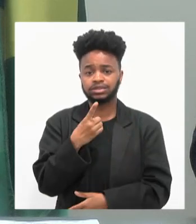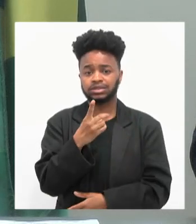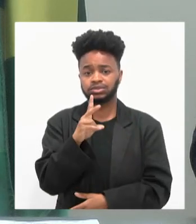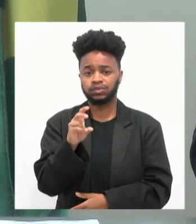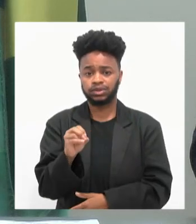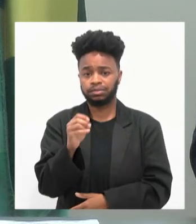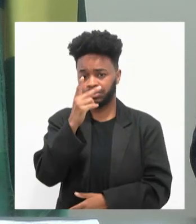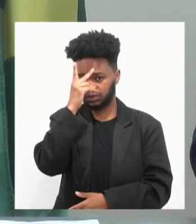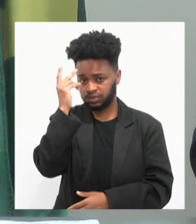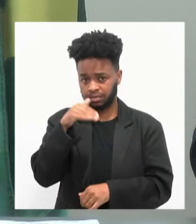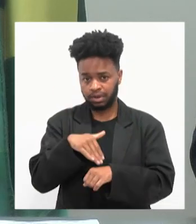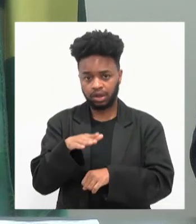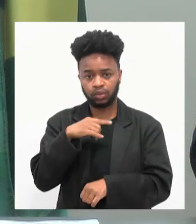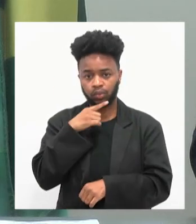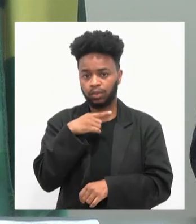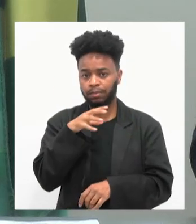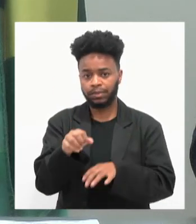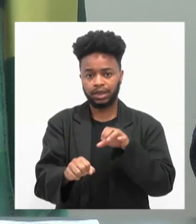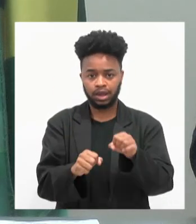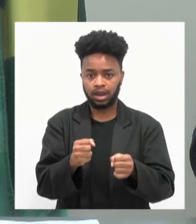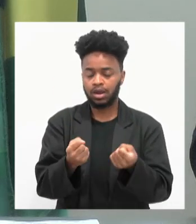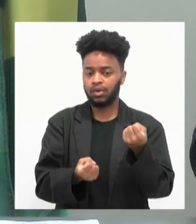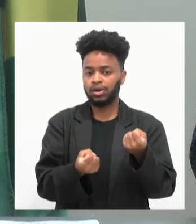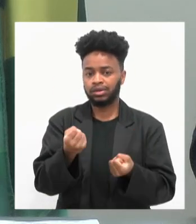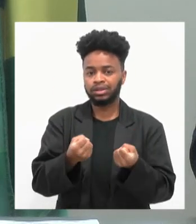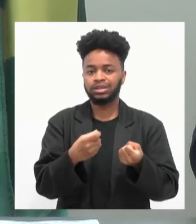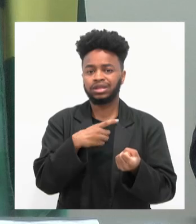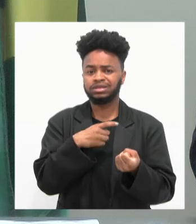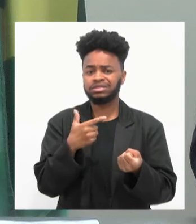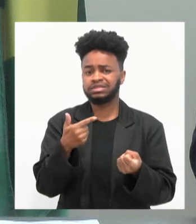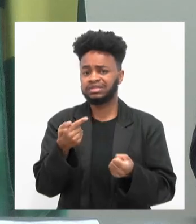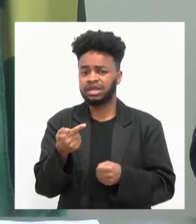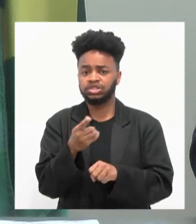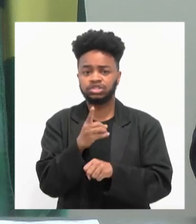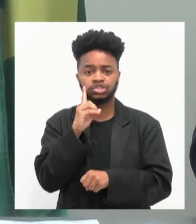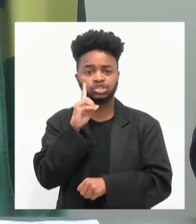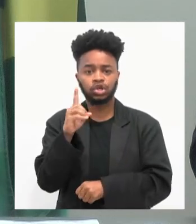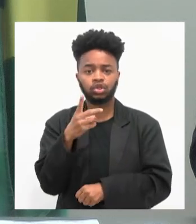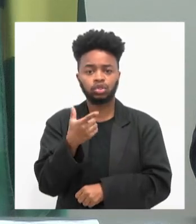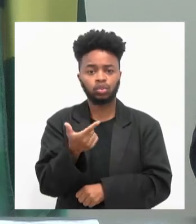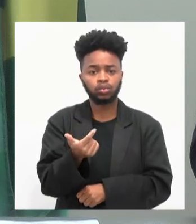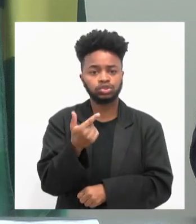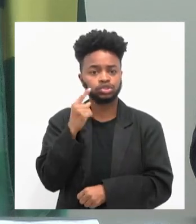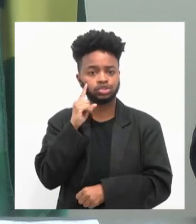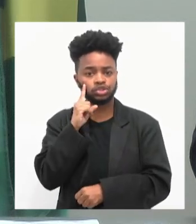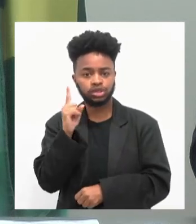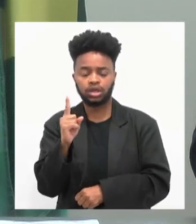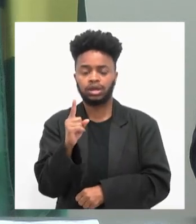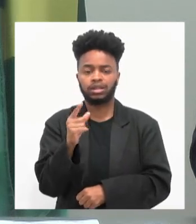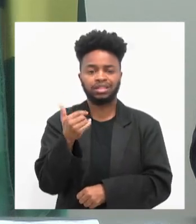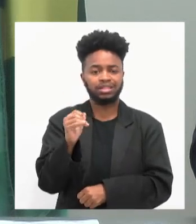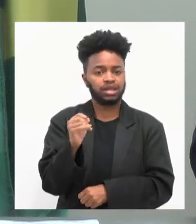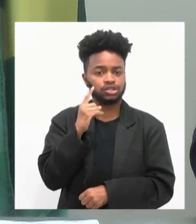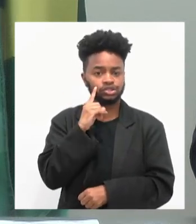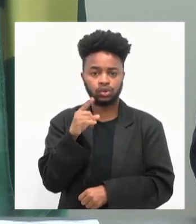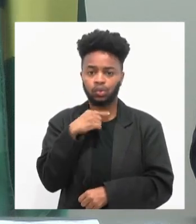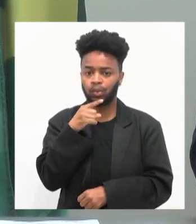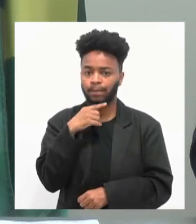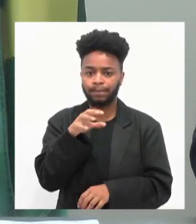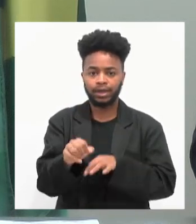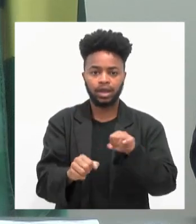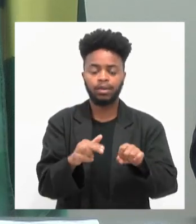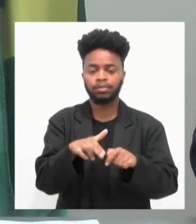pessoas que não conseguiam retirar seus veículos, estavam ali 7, 10, 12 dias com documento pago, tudo pago, não conseguiam retirar por burocracia criada pelo Rio